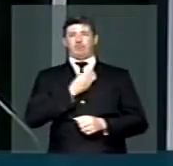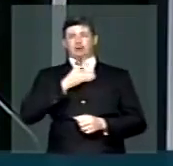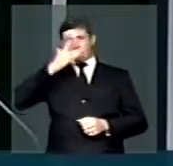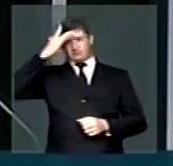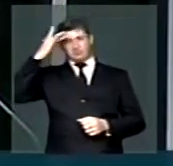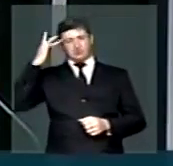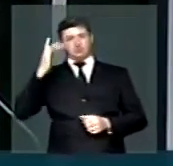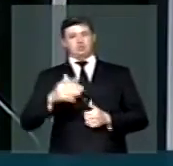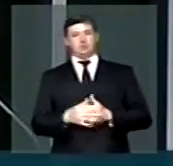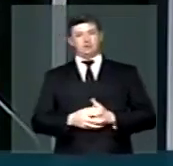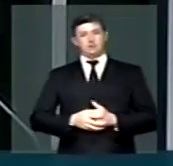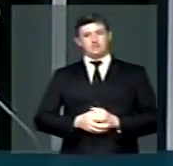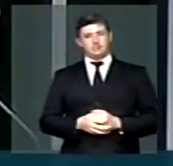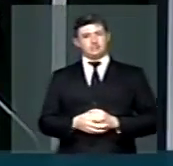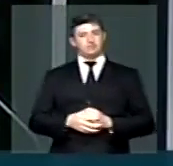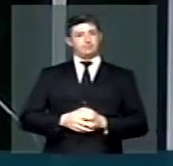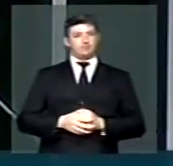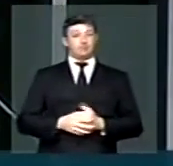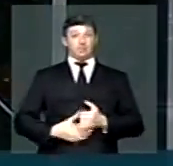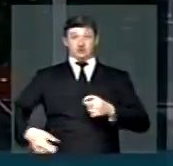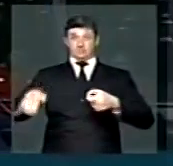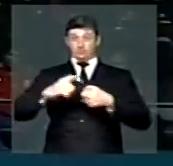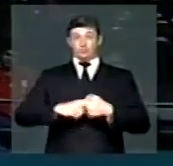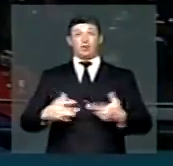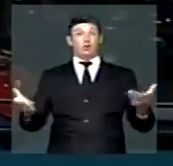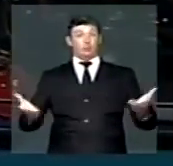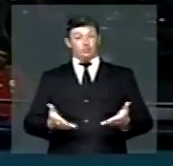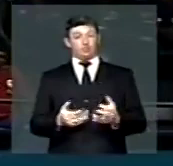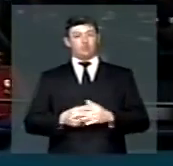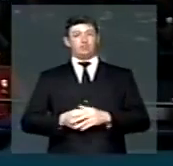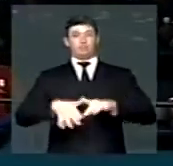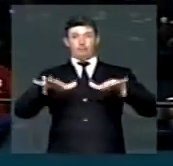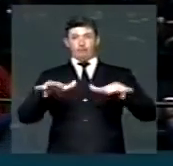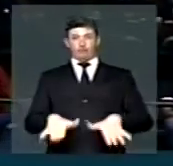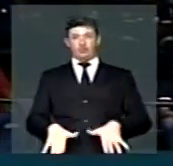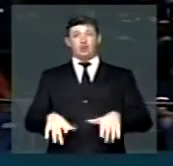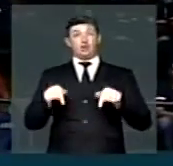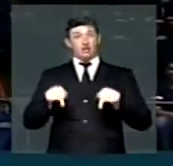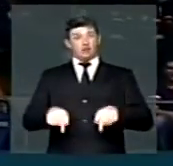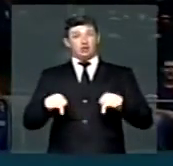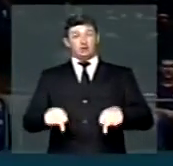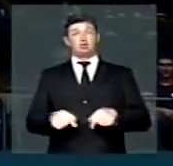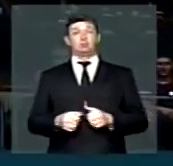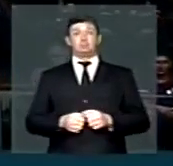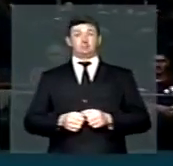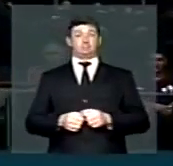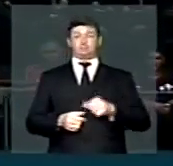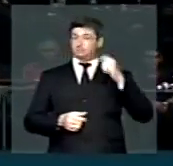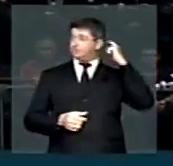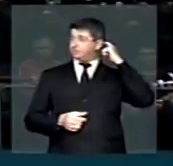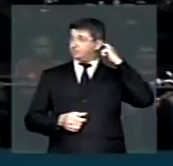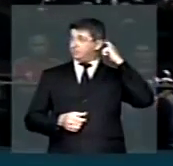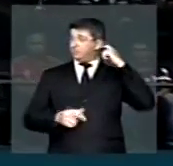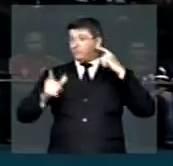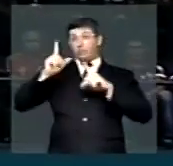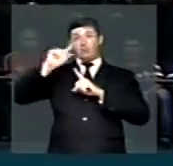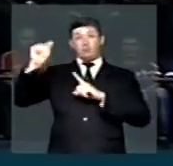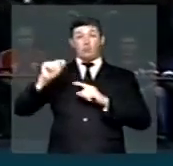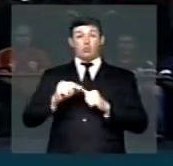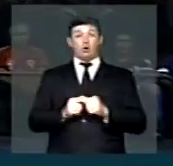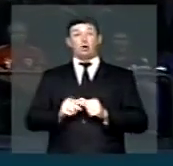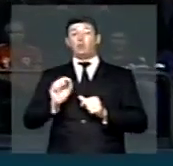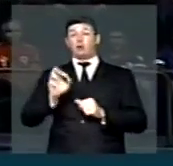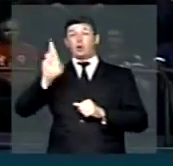país. Eles estão de volta. Vão ficar aqui, deputado Isalci. Só vão embora depois